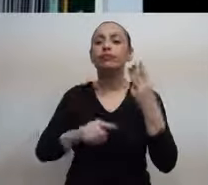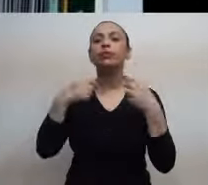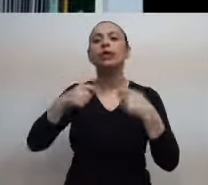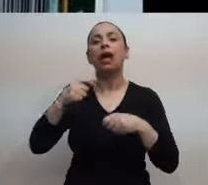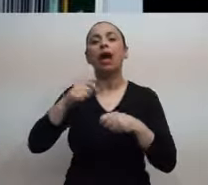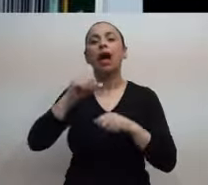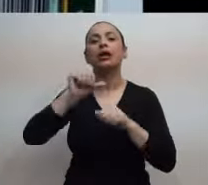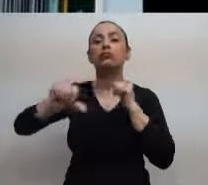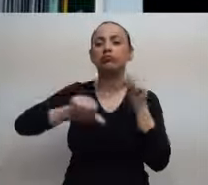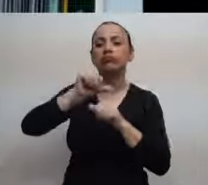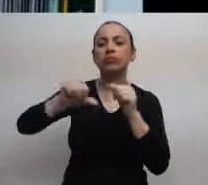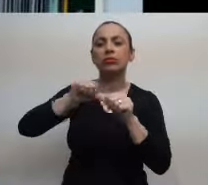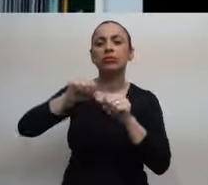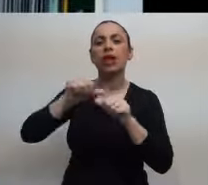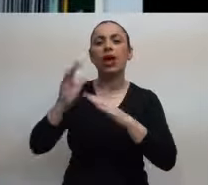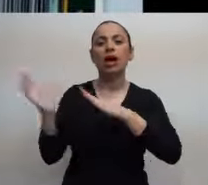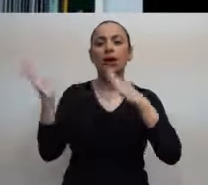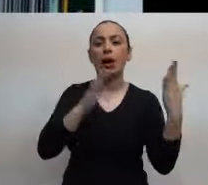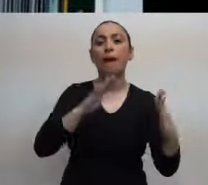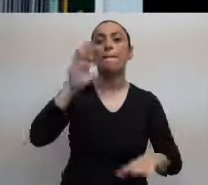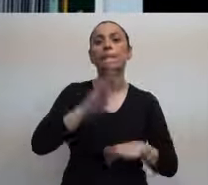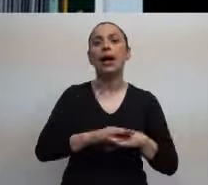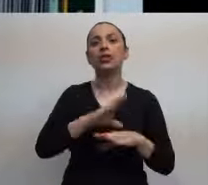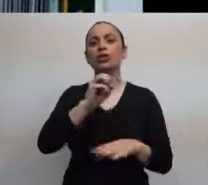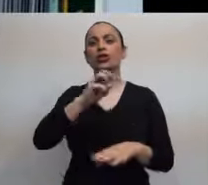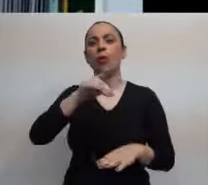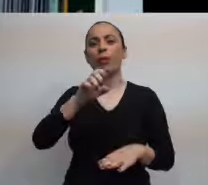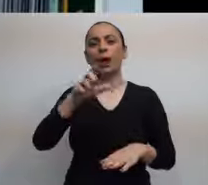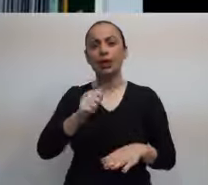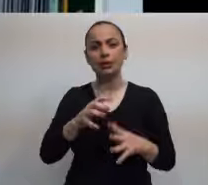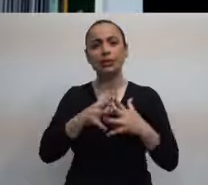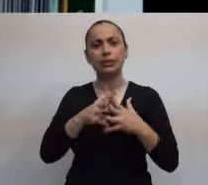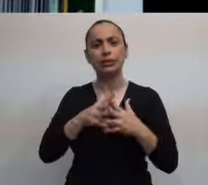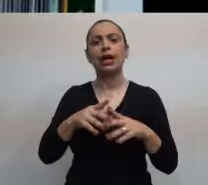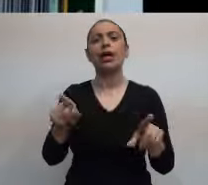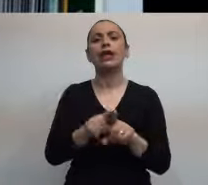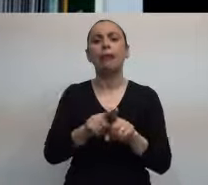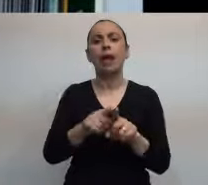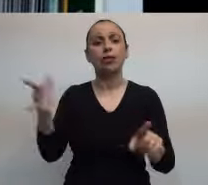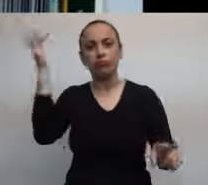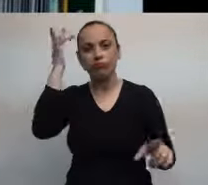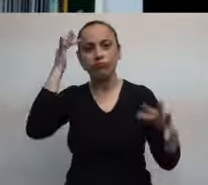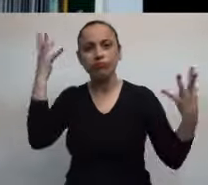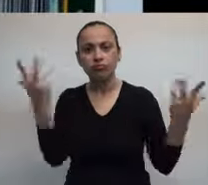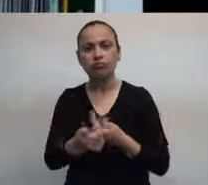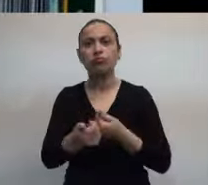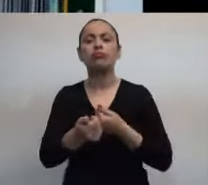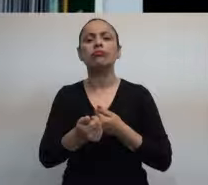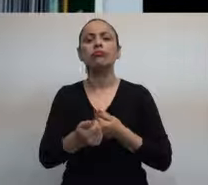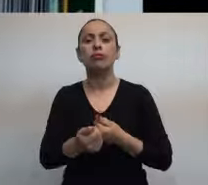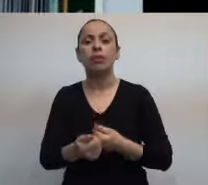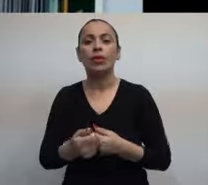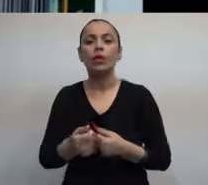tornaram, com o passar do tempo, mais complexas e qualificadas.